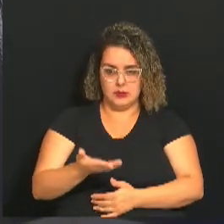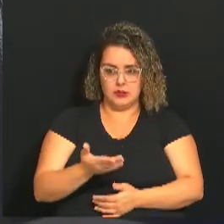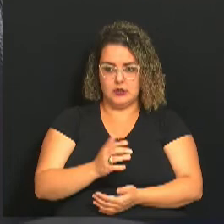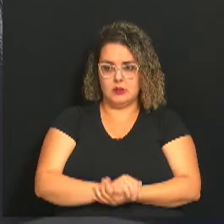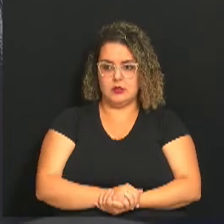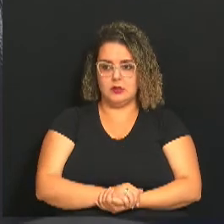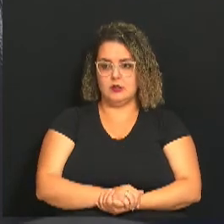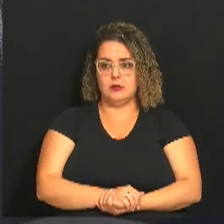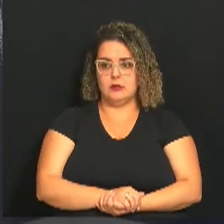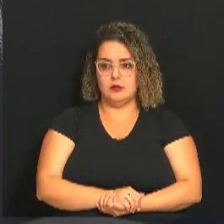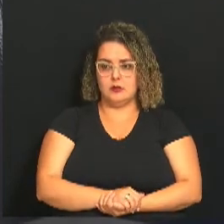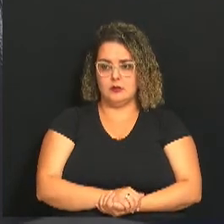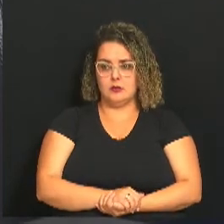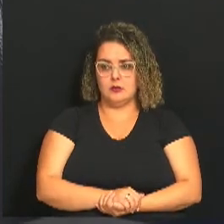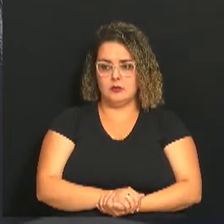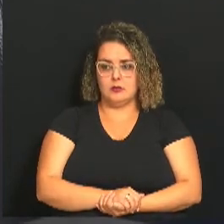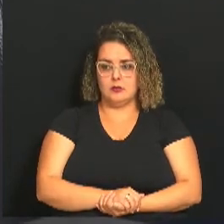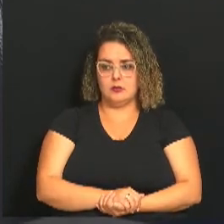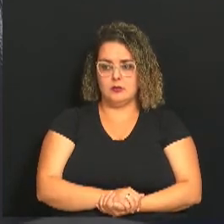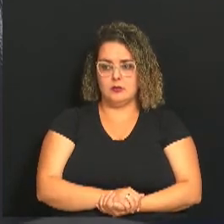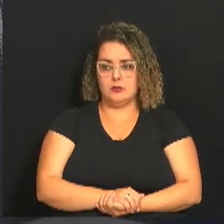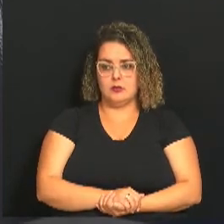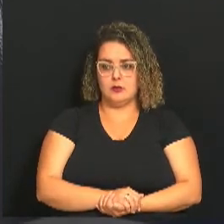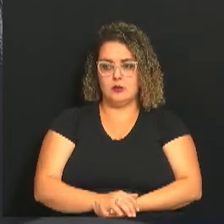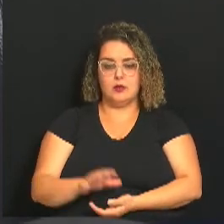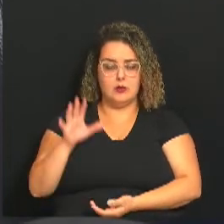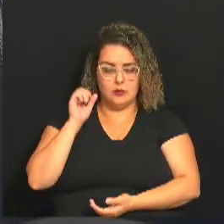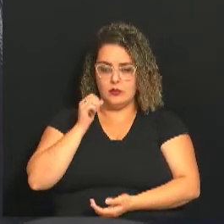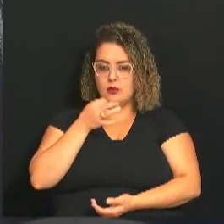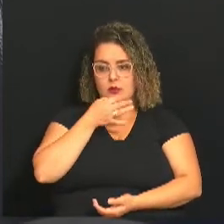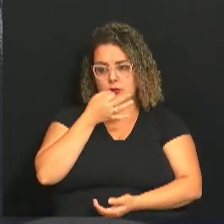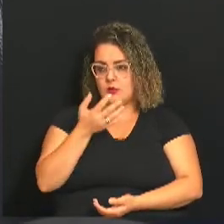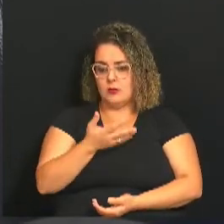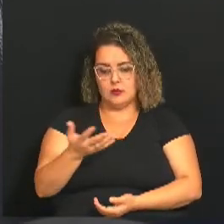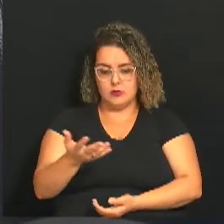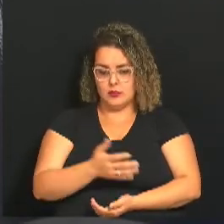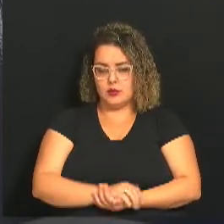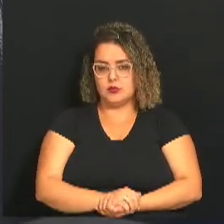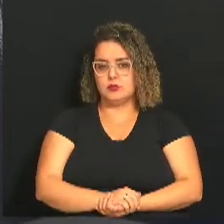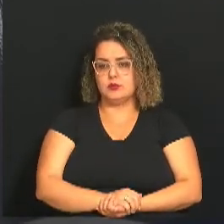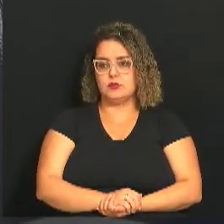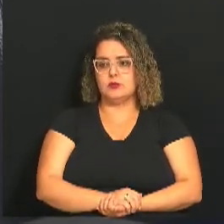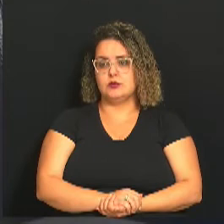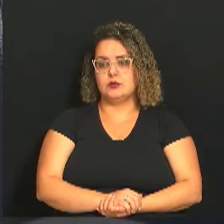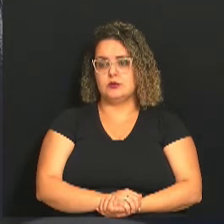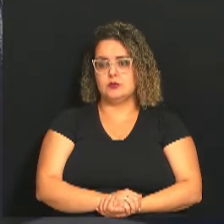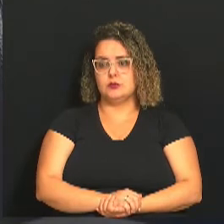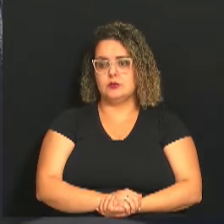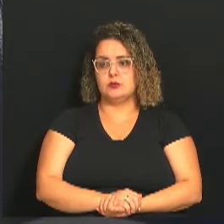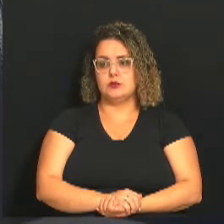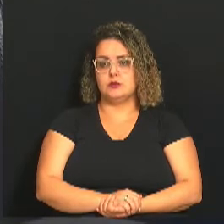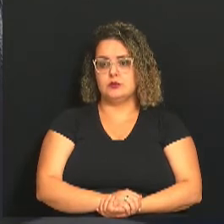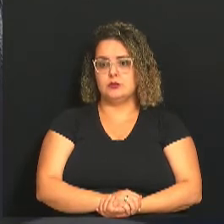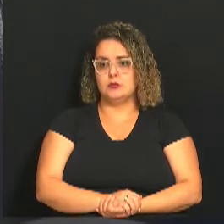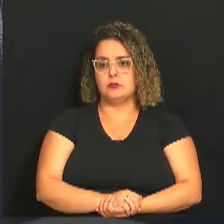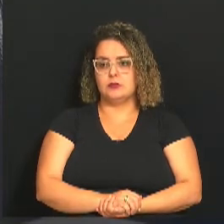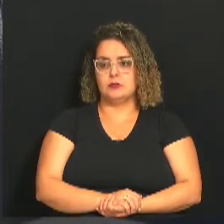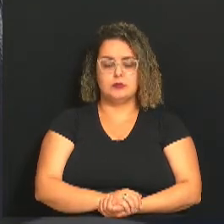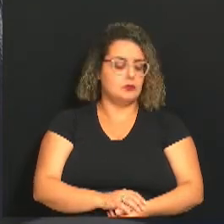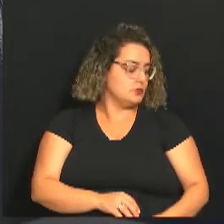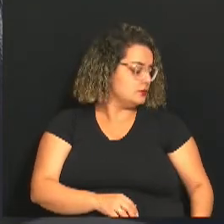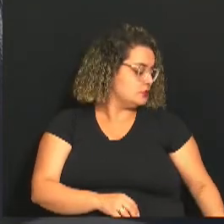Então, queria ouvir um pouco a opinião de vocês a respeito dessas questões.